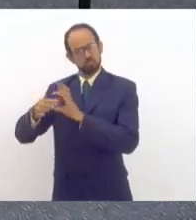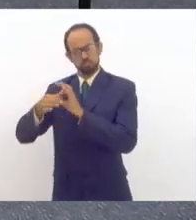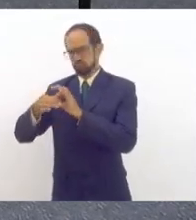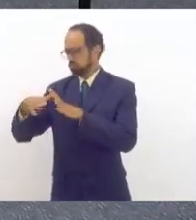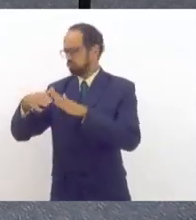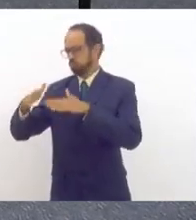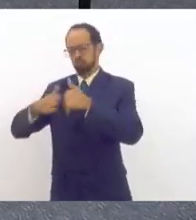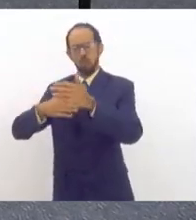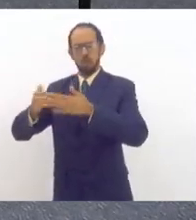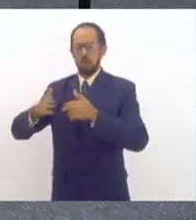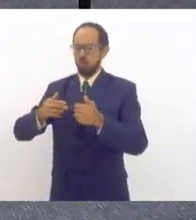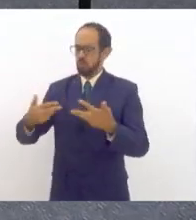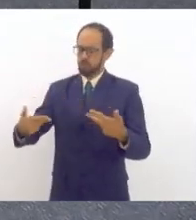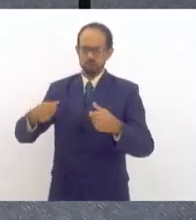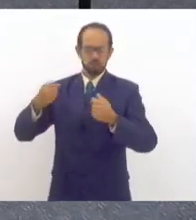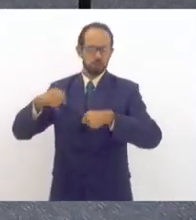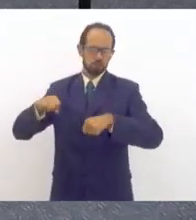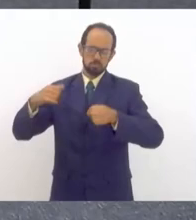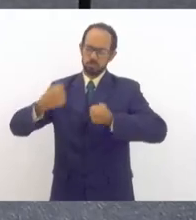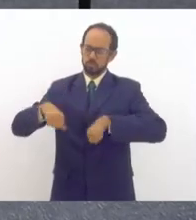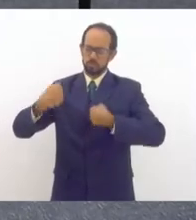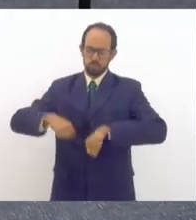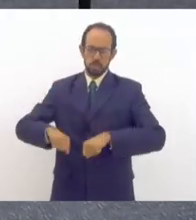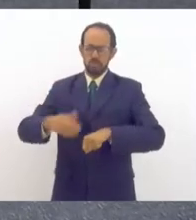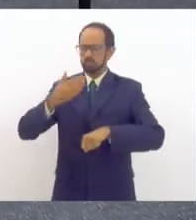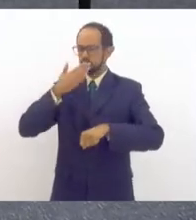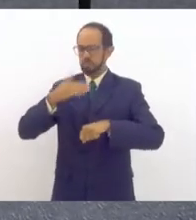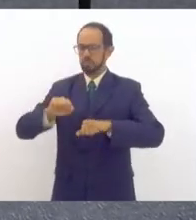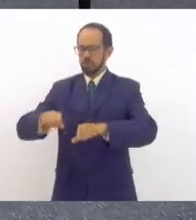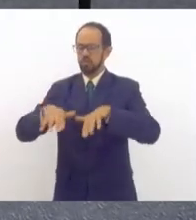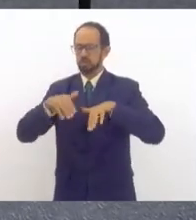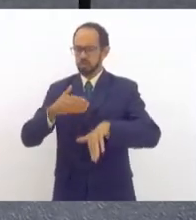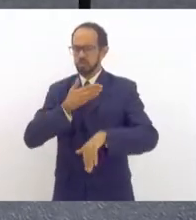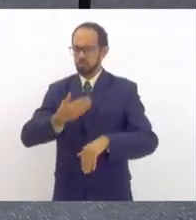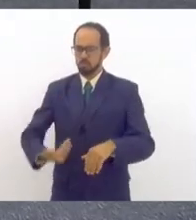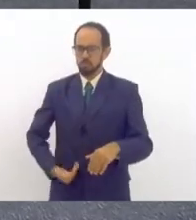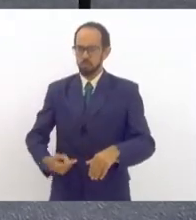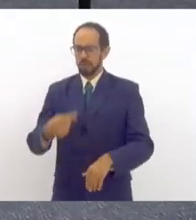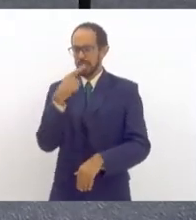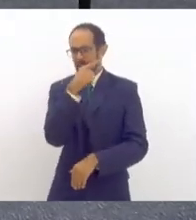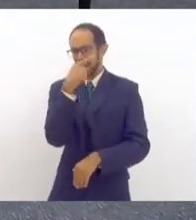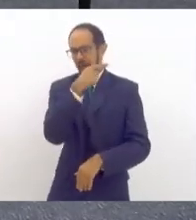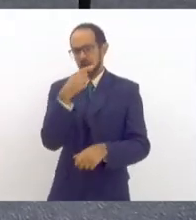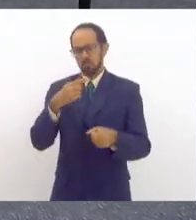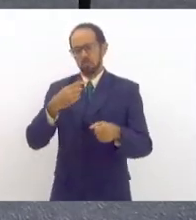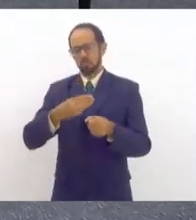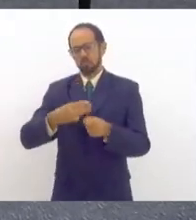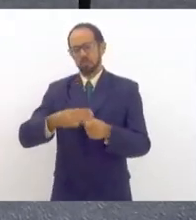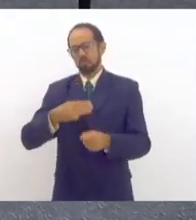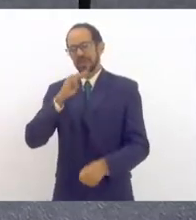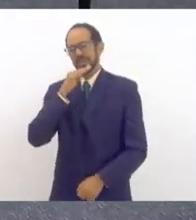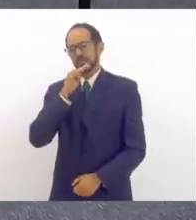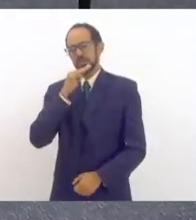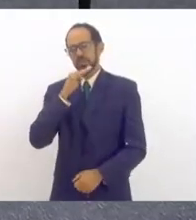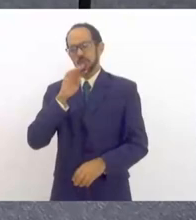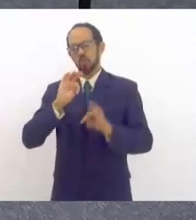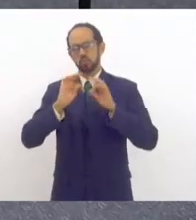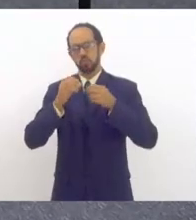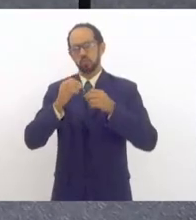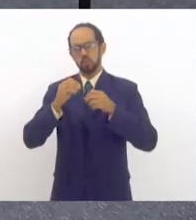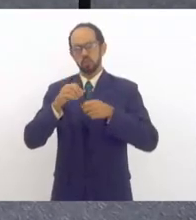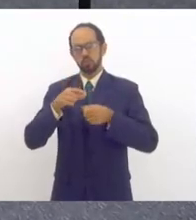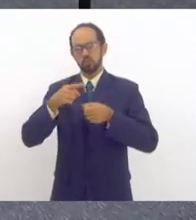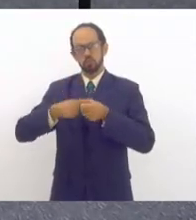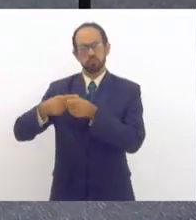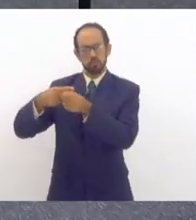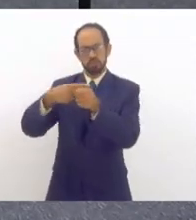disposição de solicitar uma audiência pública deputada lá no Município de Mangaratiba com todos os distritos que fazem